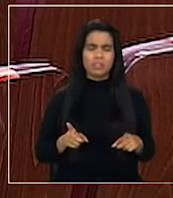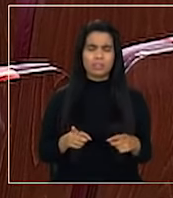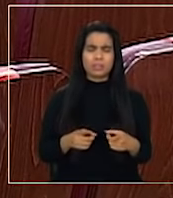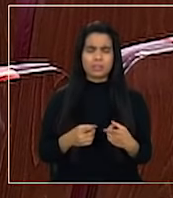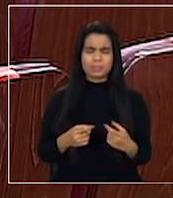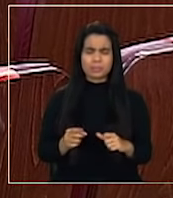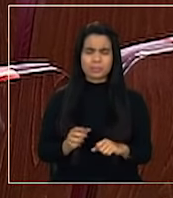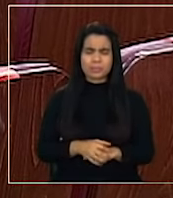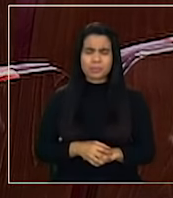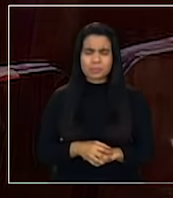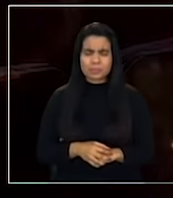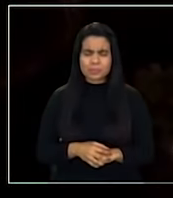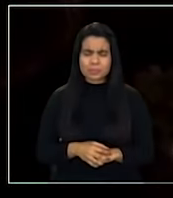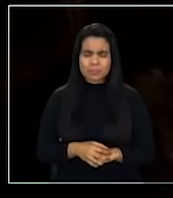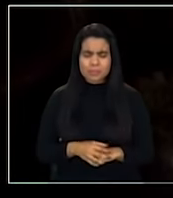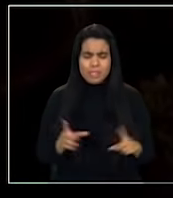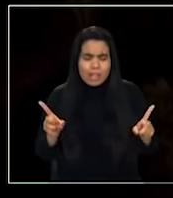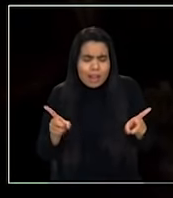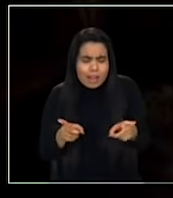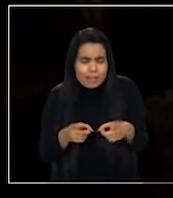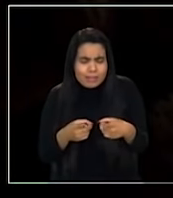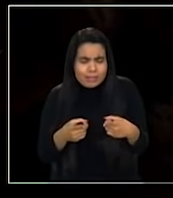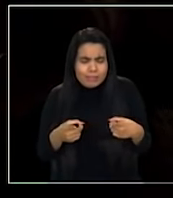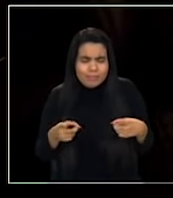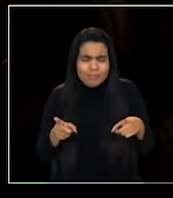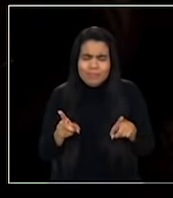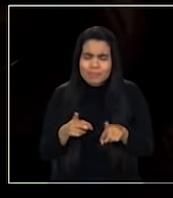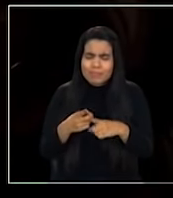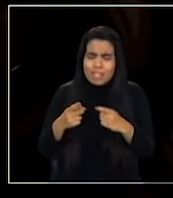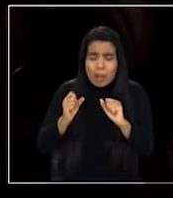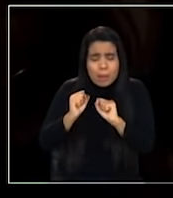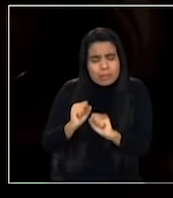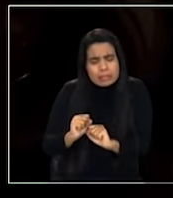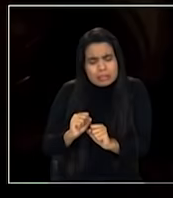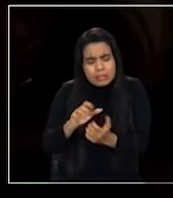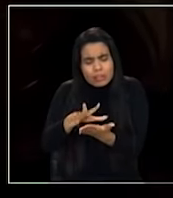eu apenas falo, em nome de Jesus.